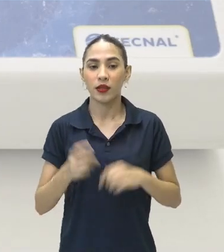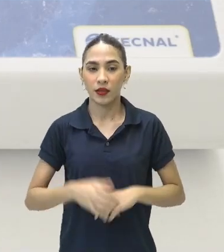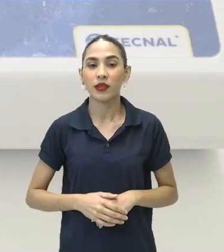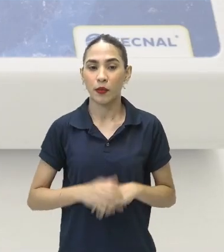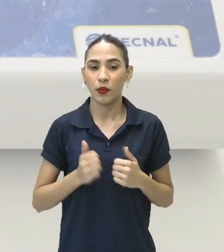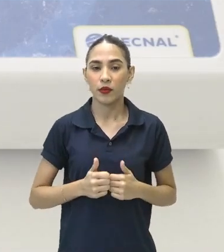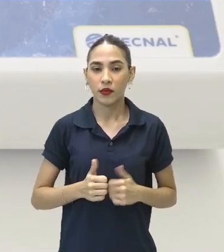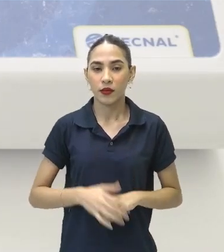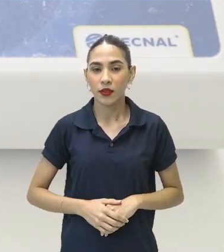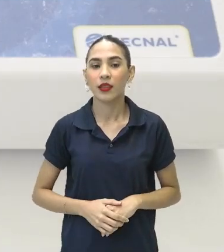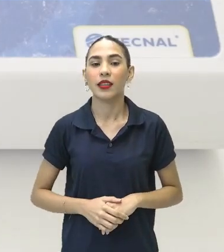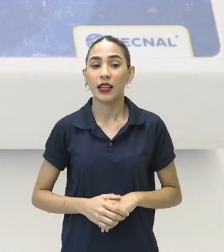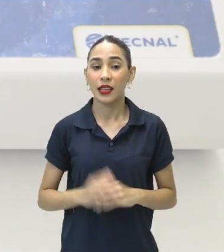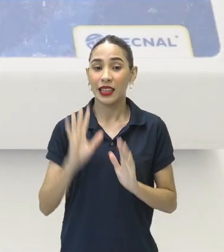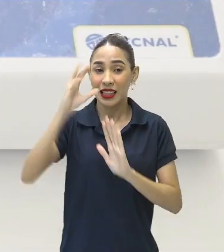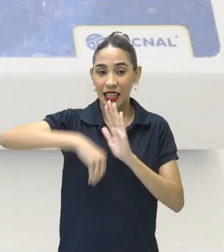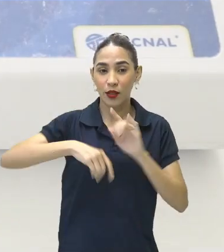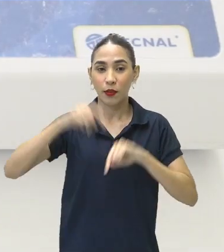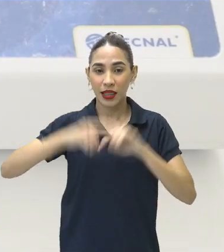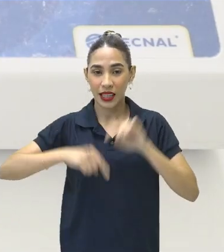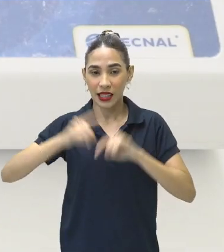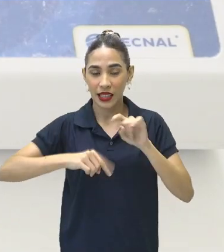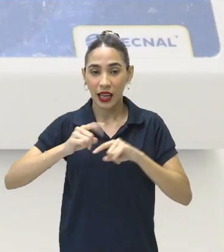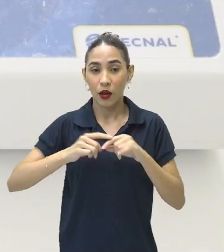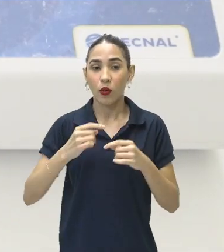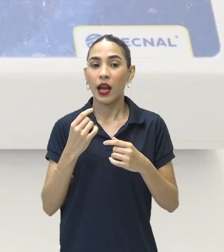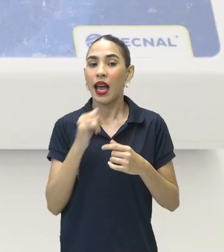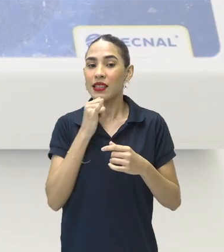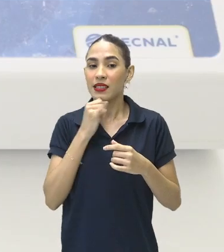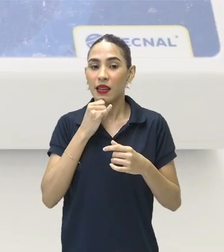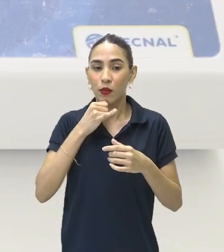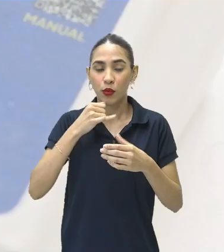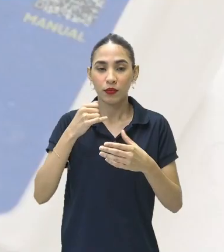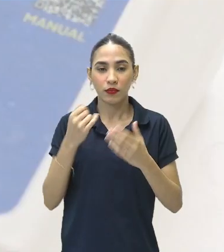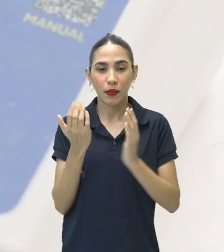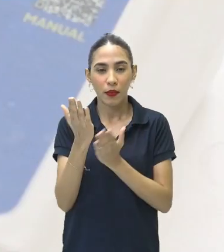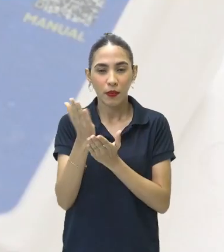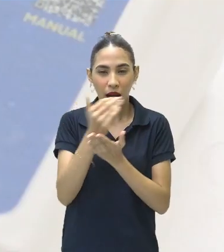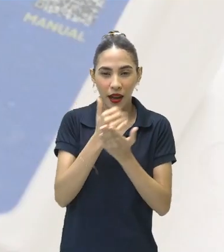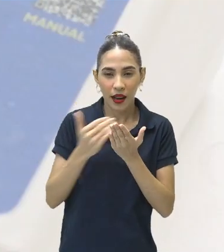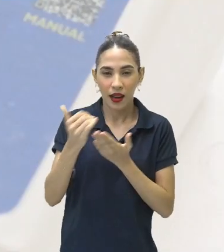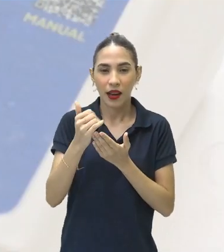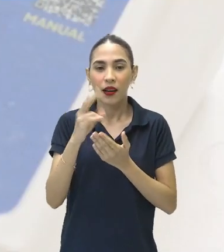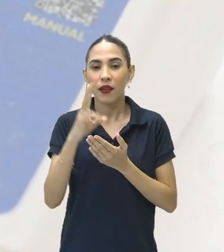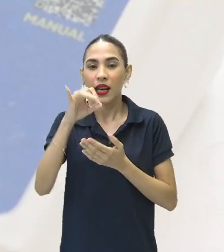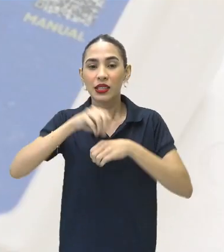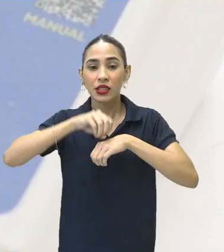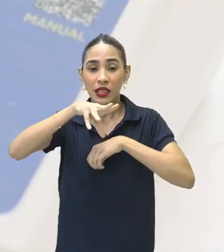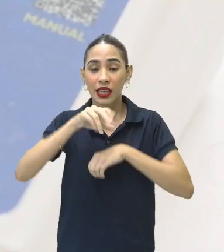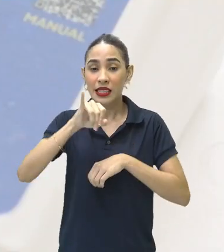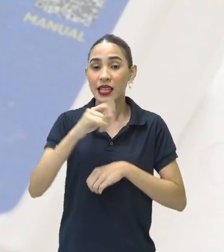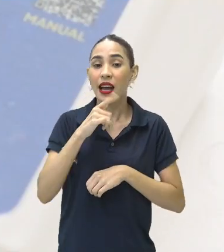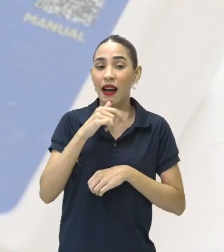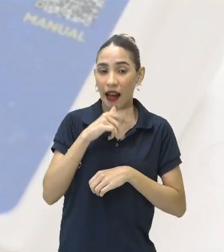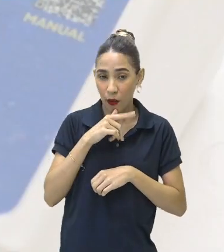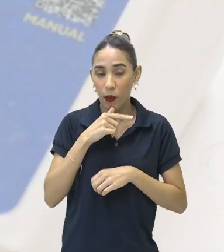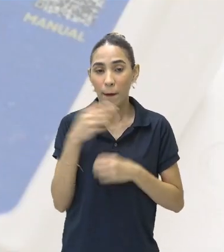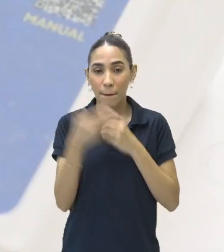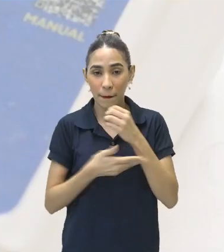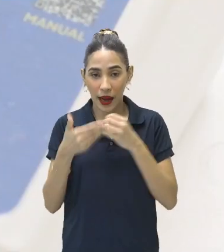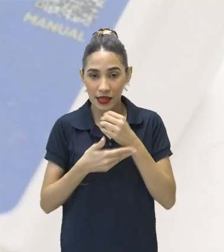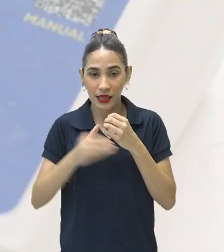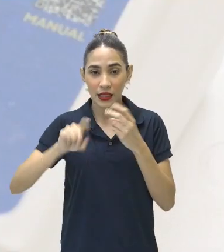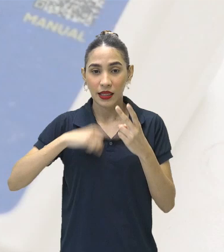é colocada no aparelho, o eletrodo ele vai fazer essa leitura e vai indicar se essa água ela é básica,